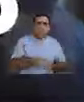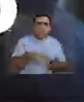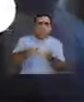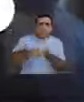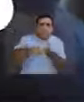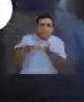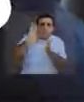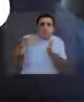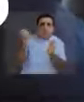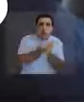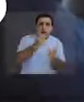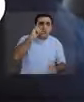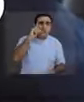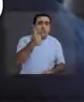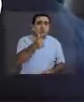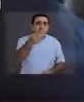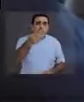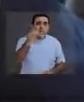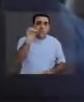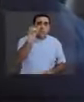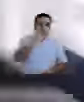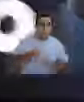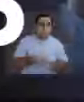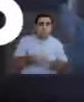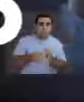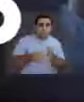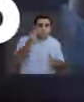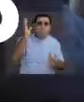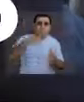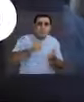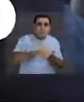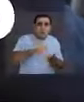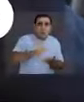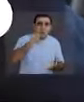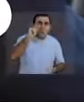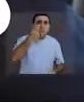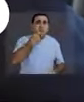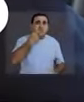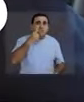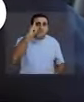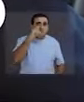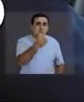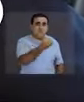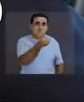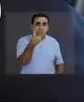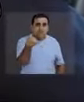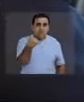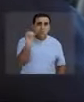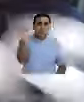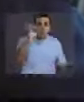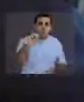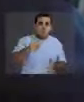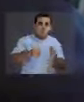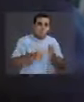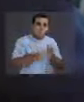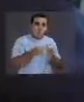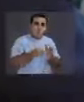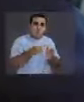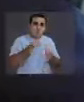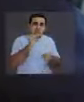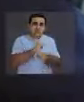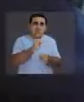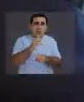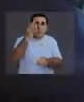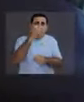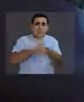Exame marcado para terça-feira, dia 13 de outubro. Cirurgia agendada para sexta-feira, dia 16 de outubro. Cirurgia que ela esperava